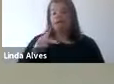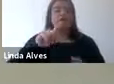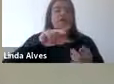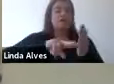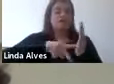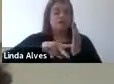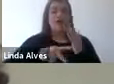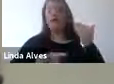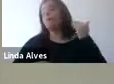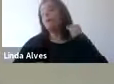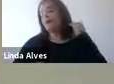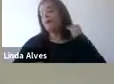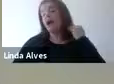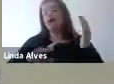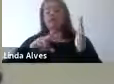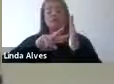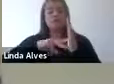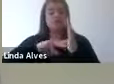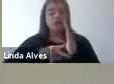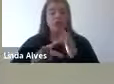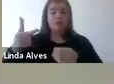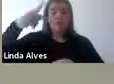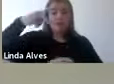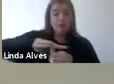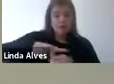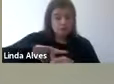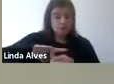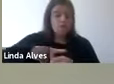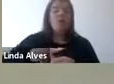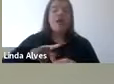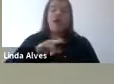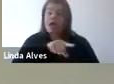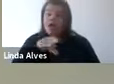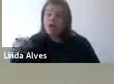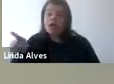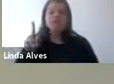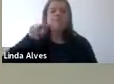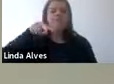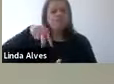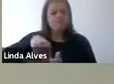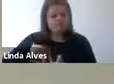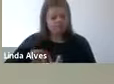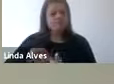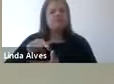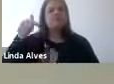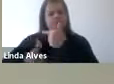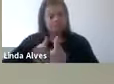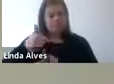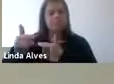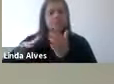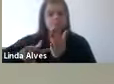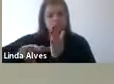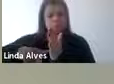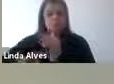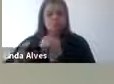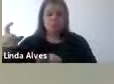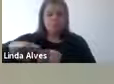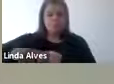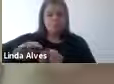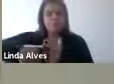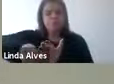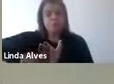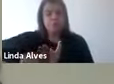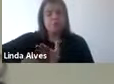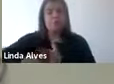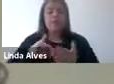grandes petroleiros, os grandes sindicatos do Brasil, esses permanecem com o nível de sindicalização, né? Então, nós estamos tendo uma